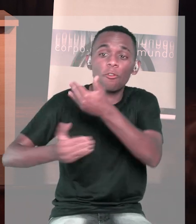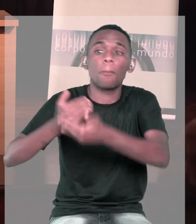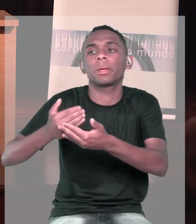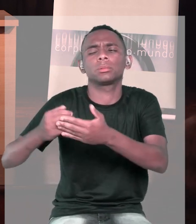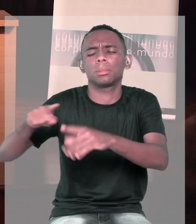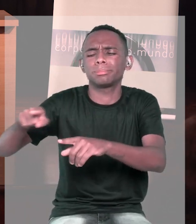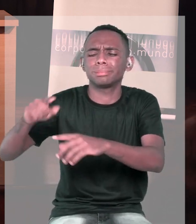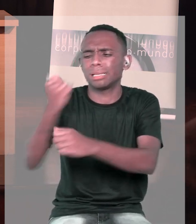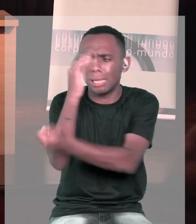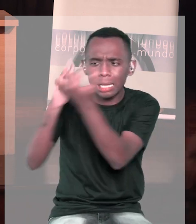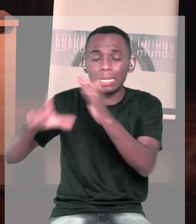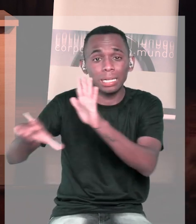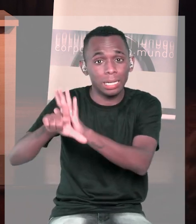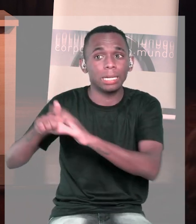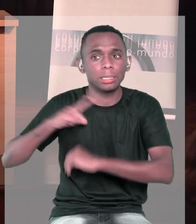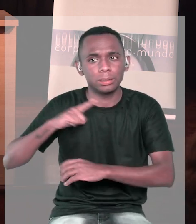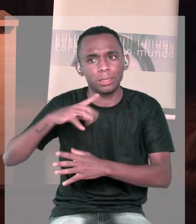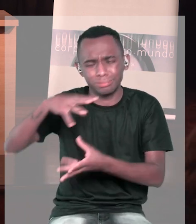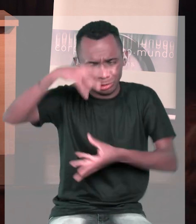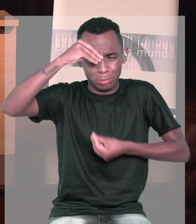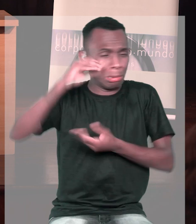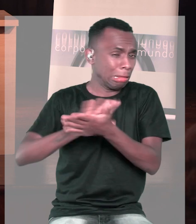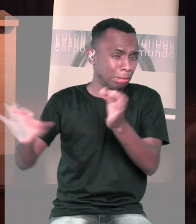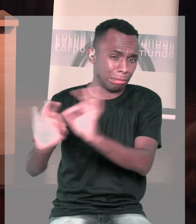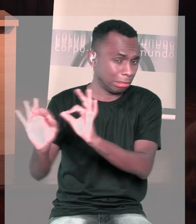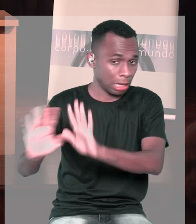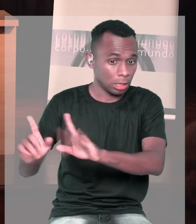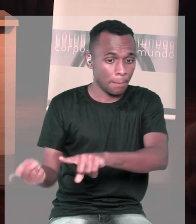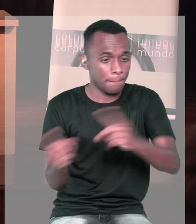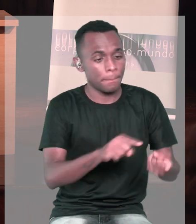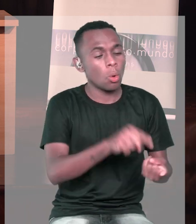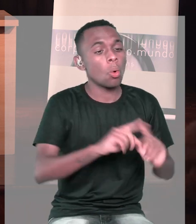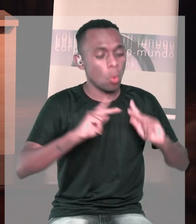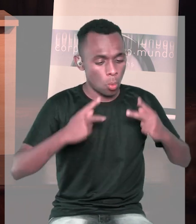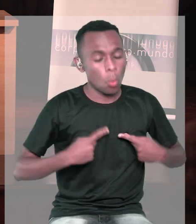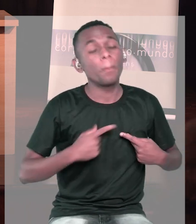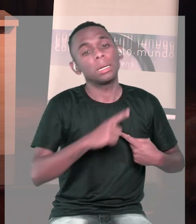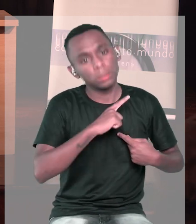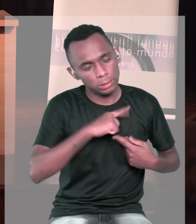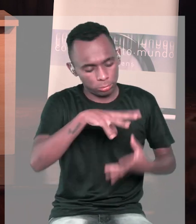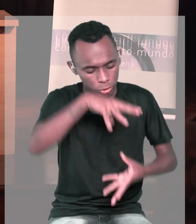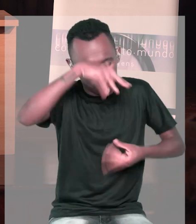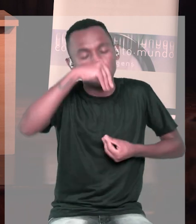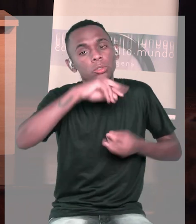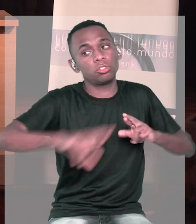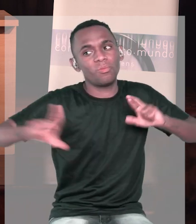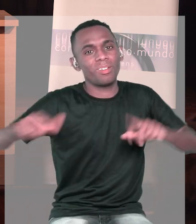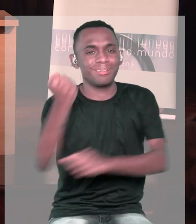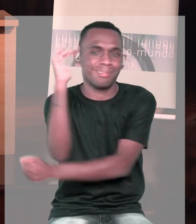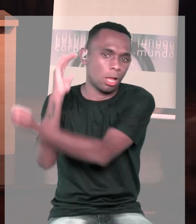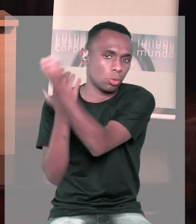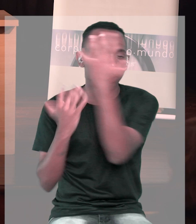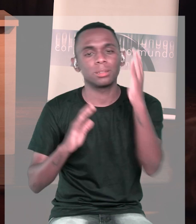por leis e que de espiritual não teria nada, diferentemente do homem. Ce qui veut dire que s'il